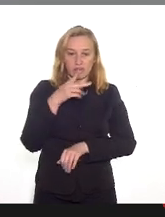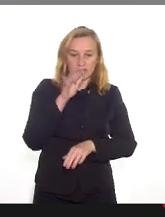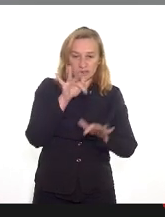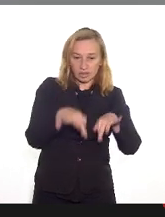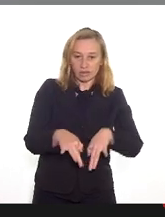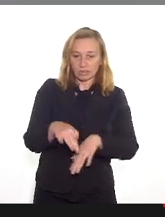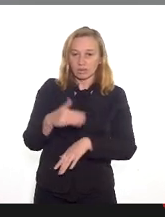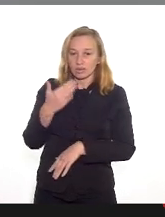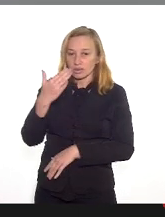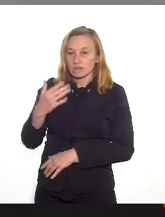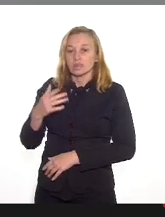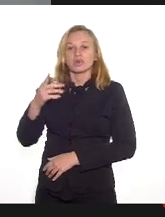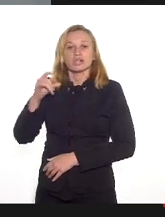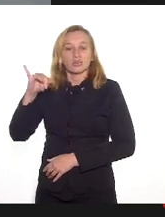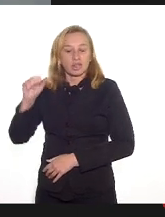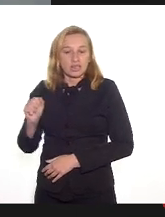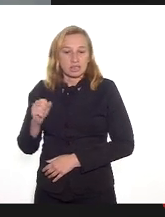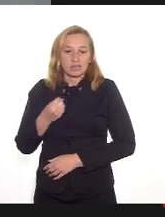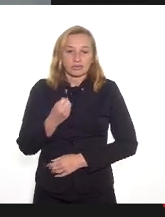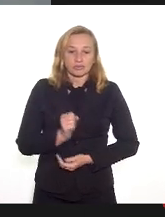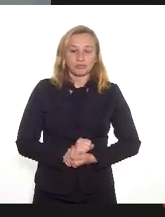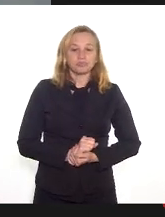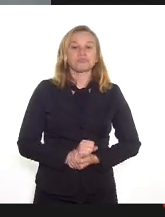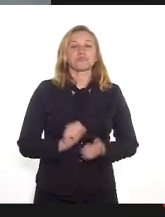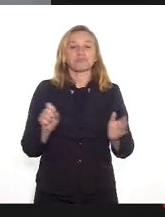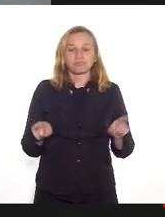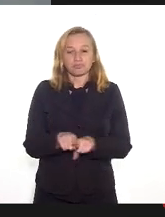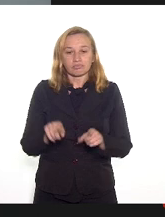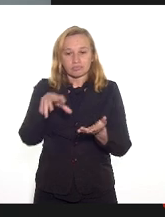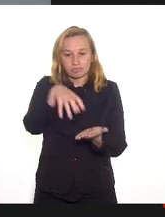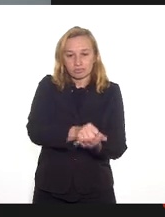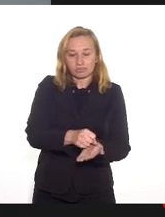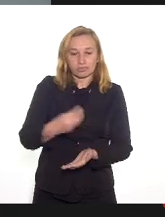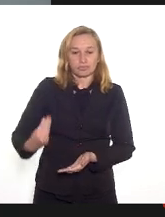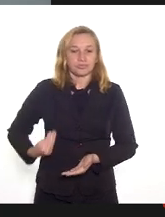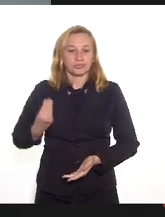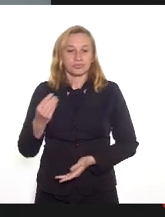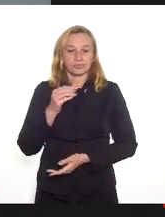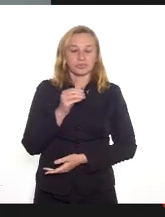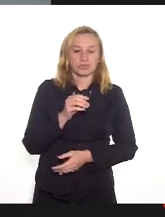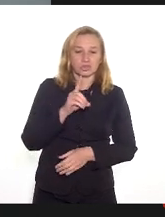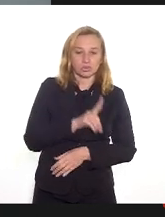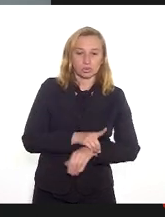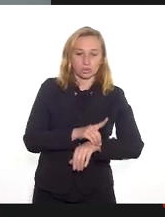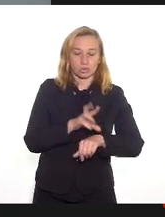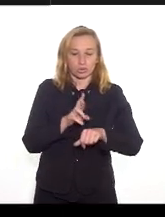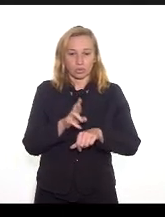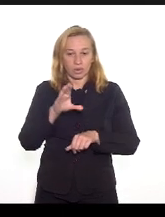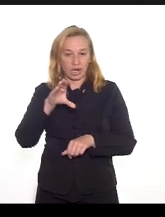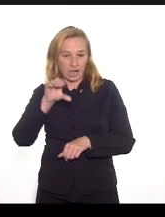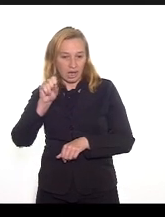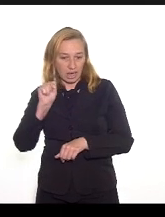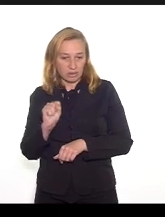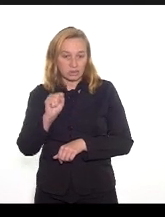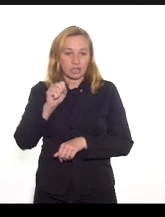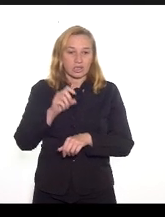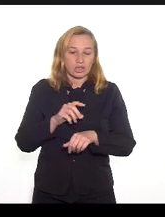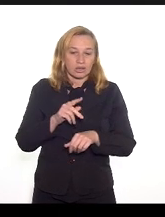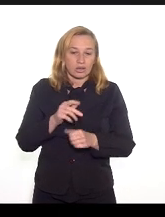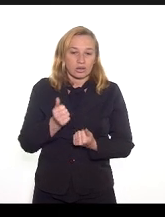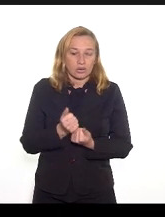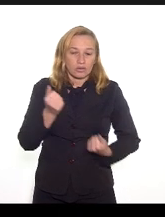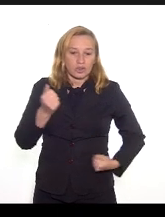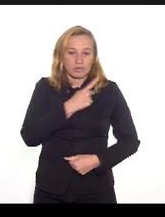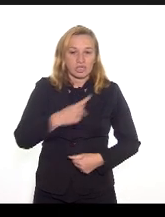isso, deputada Célia, por favor. Isso. Gostaria também de estar registrando a presença do Dr. Carlos Irani Aguiar, que é o vice-presidente da